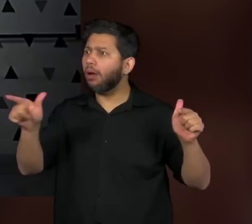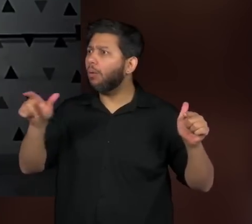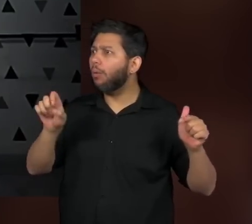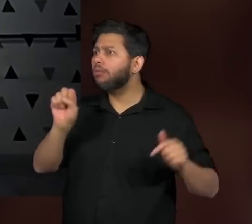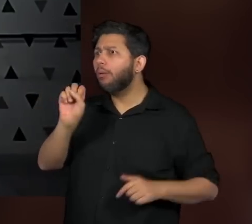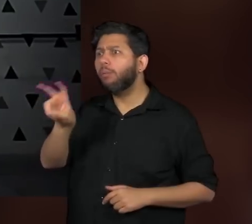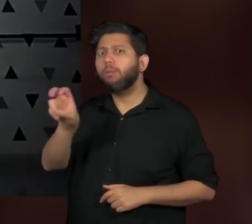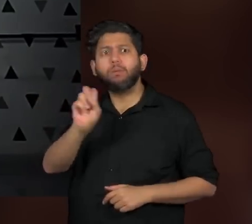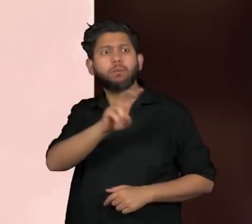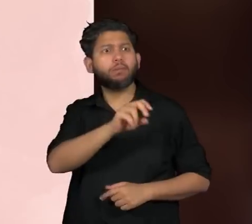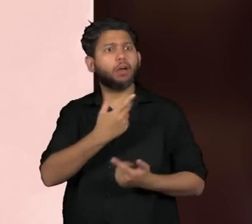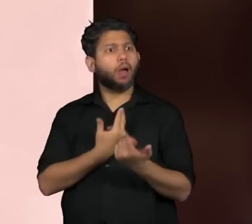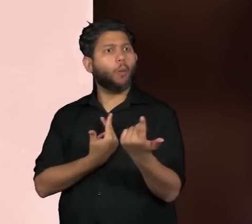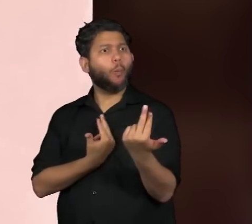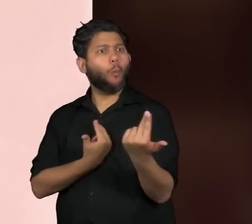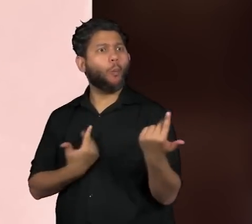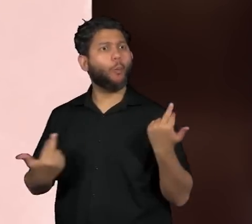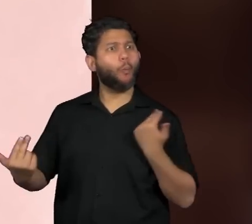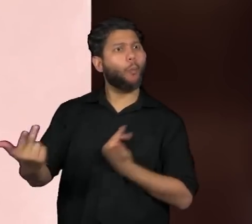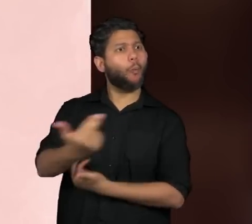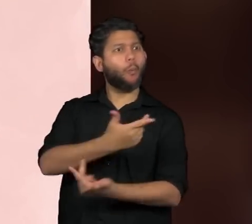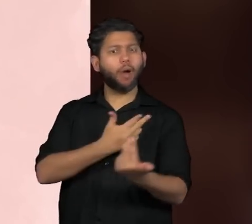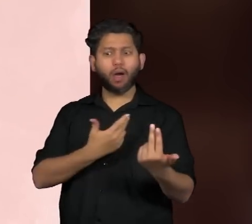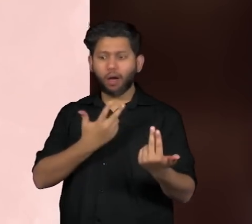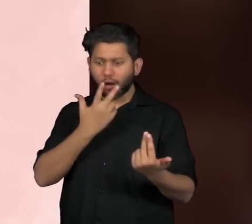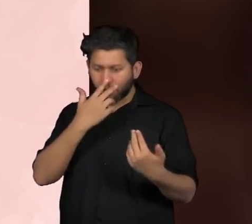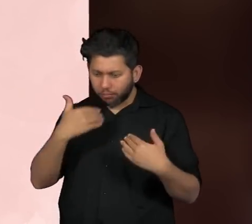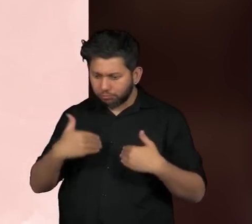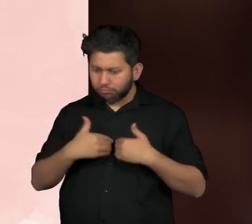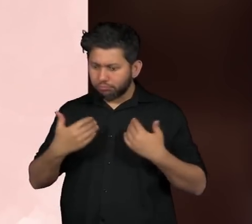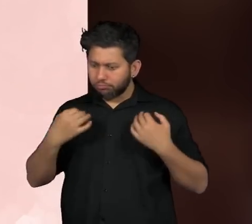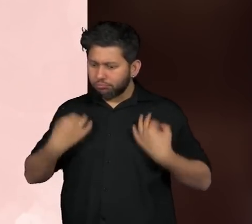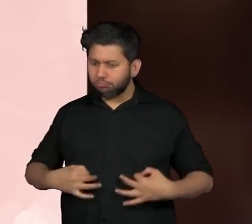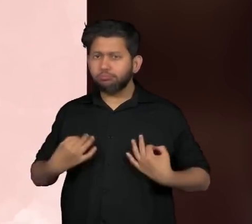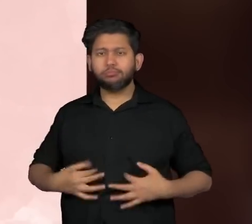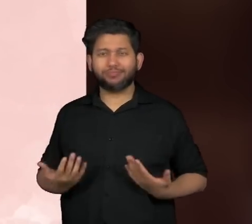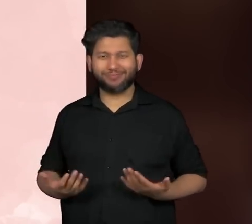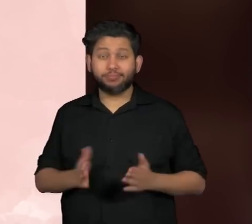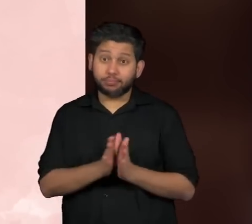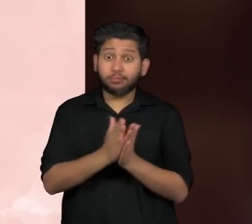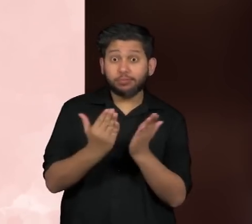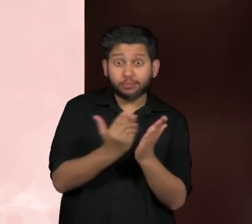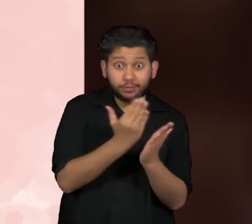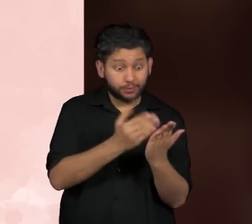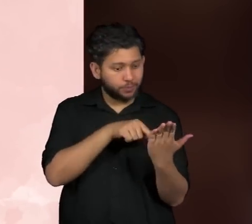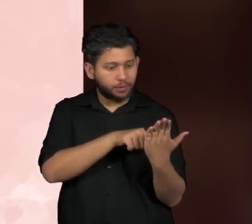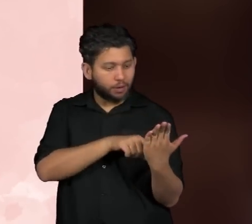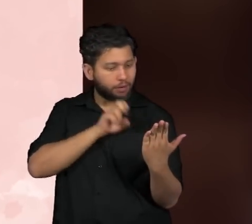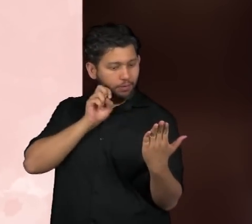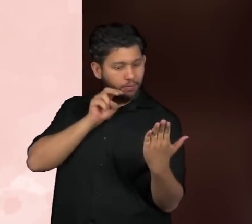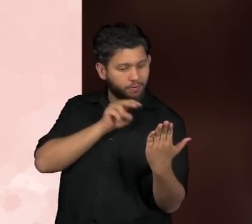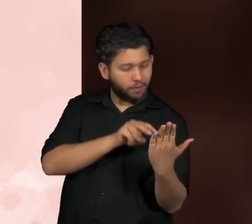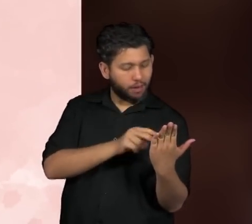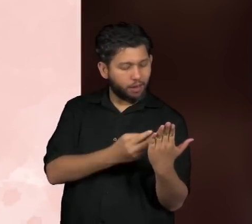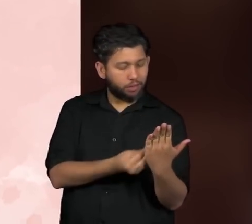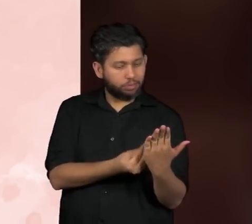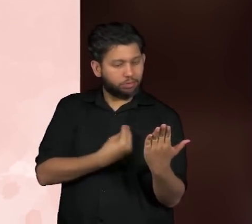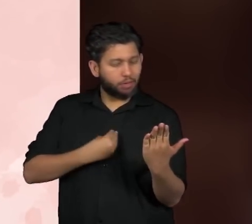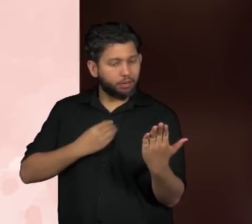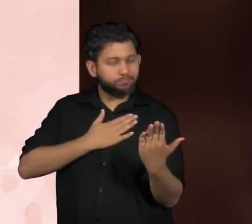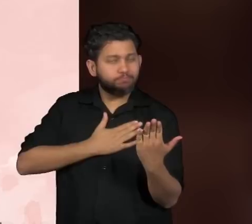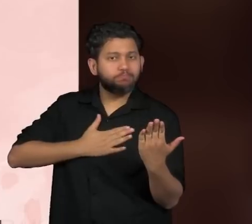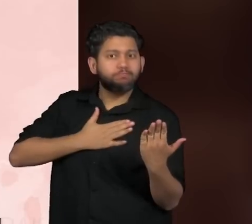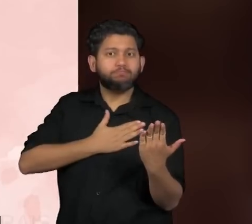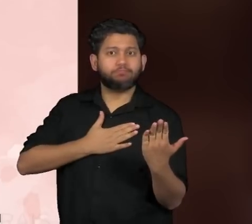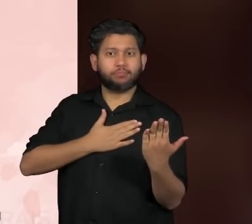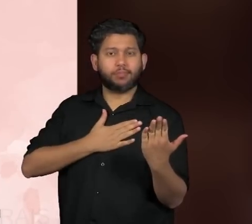outras escritoras, a gente se identifica. Acredito que o livro Guerreiras da Ancestralidade me incentivou, não só